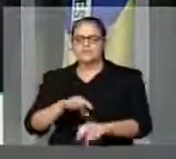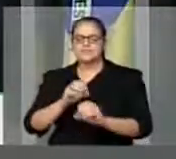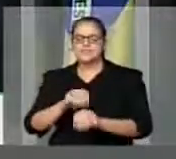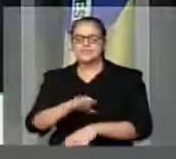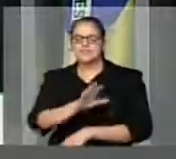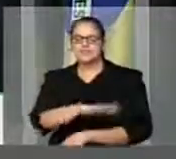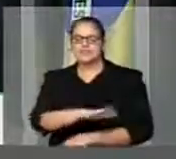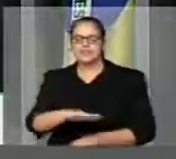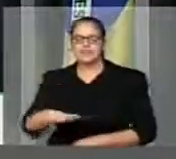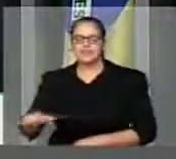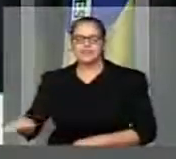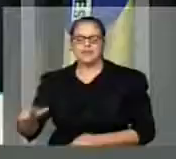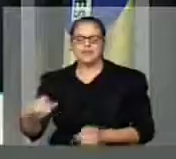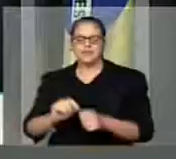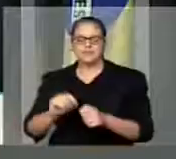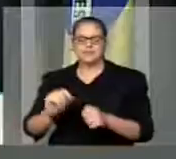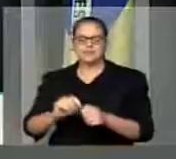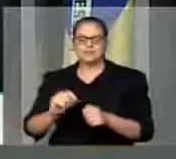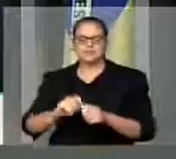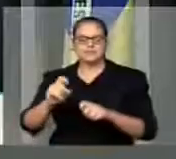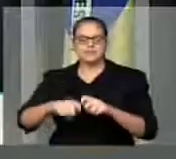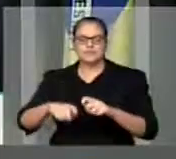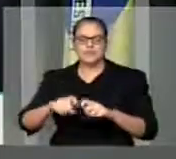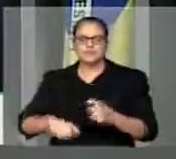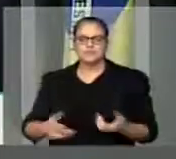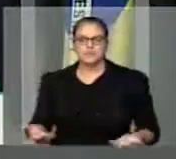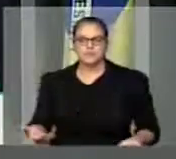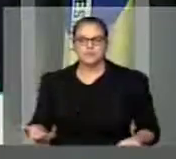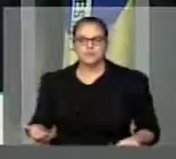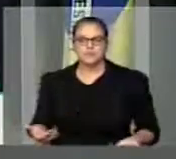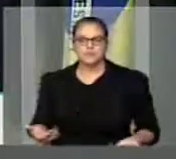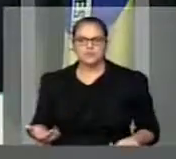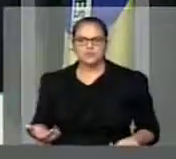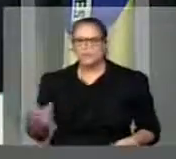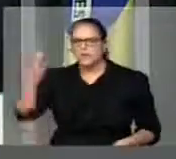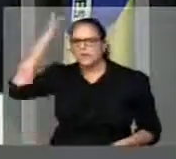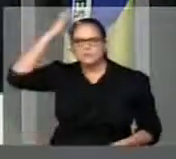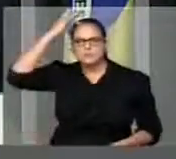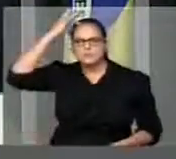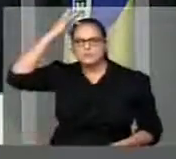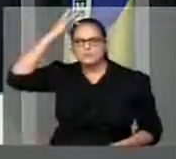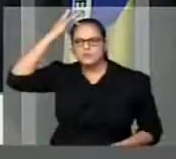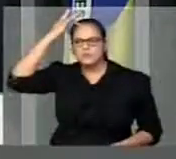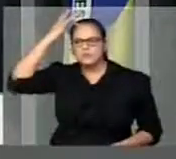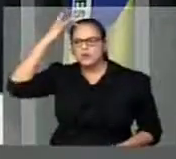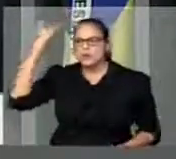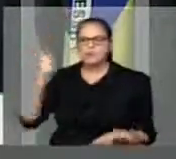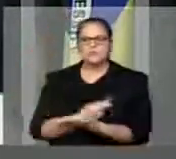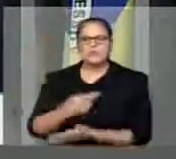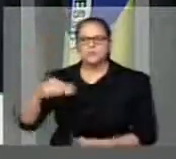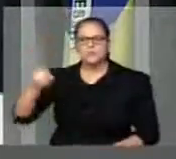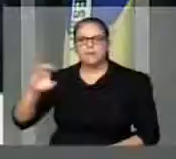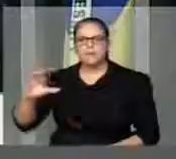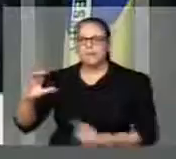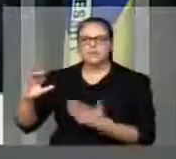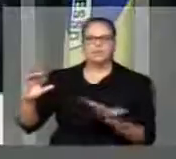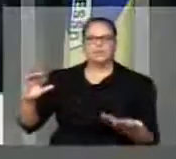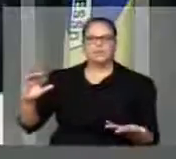a praticarem sexo. É absurdo, senhor presidente, o que está acontecendo. O Ministério da